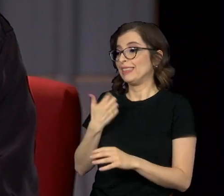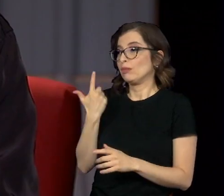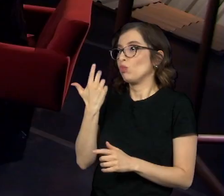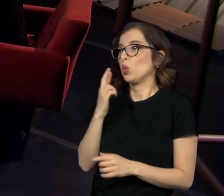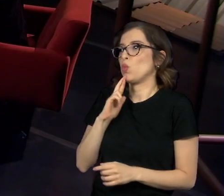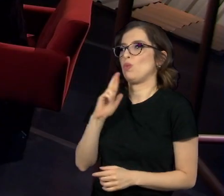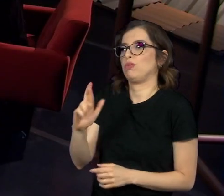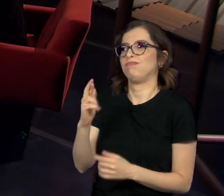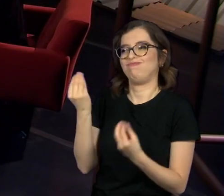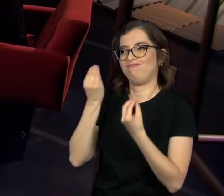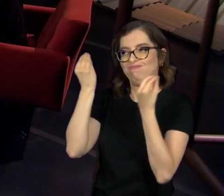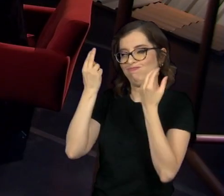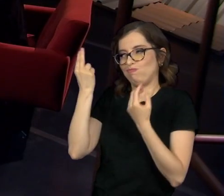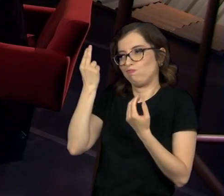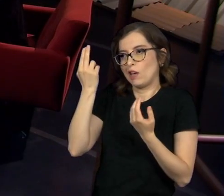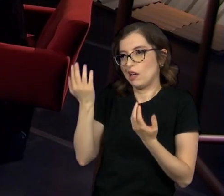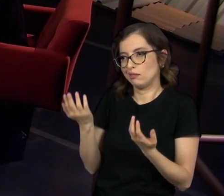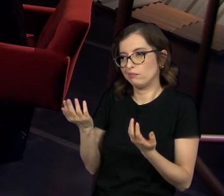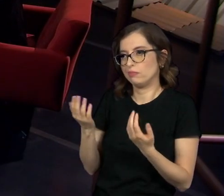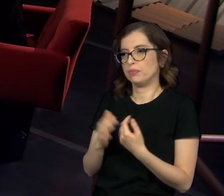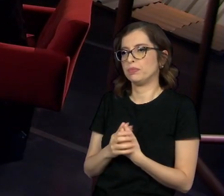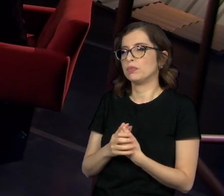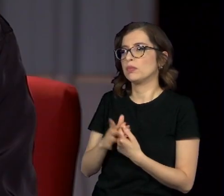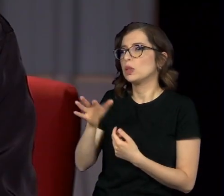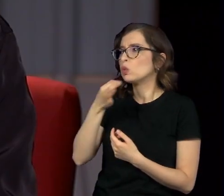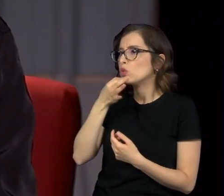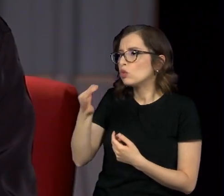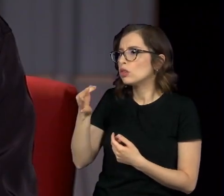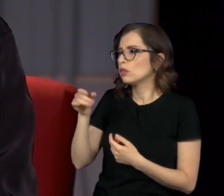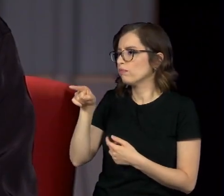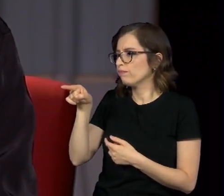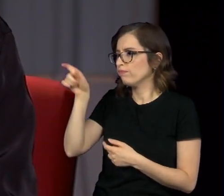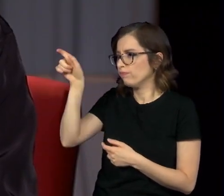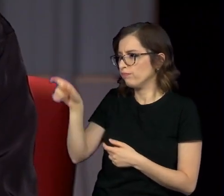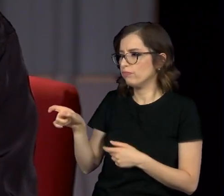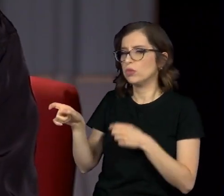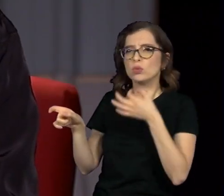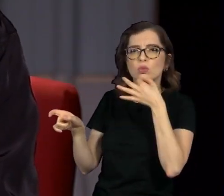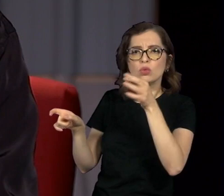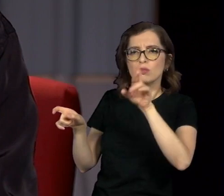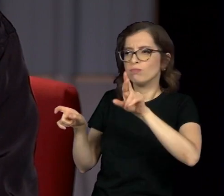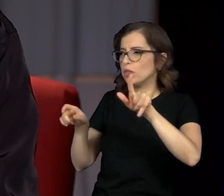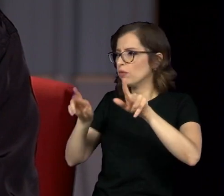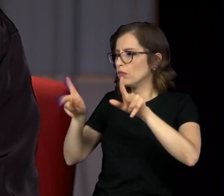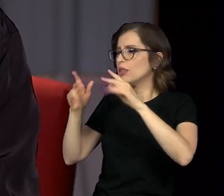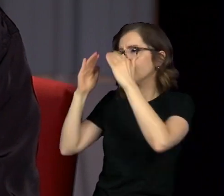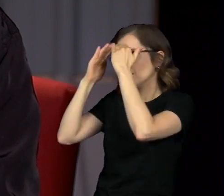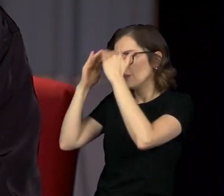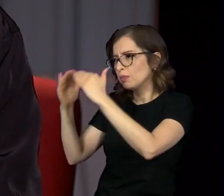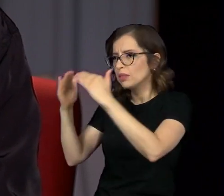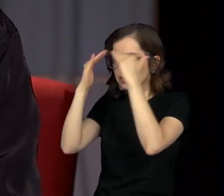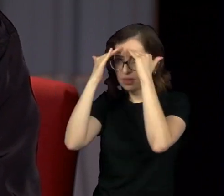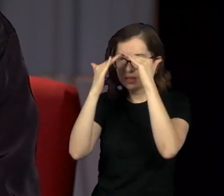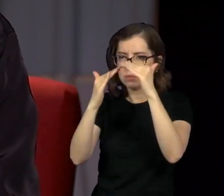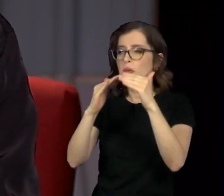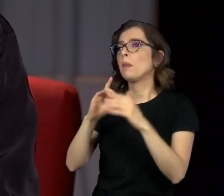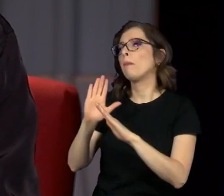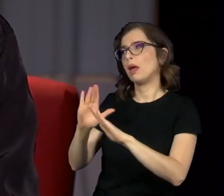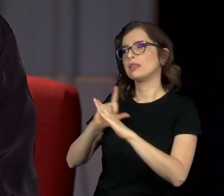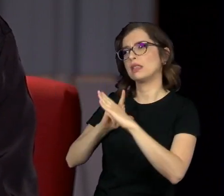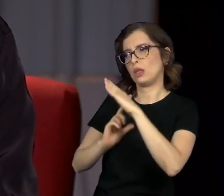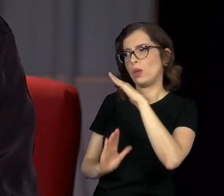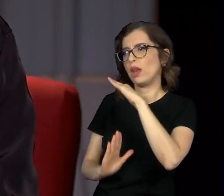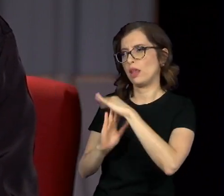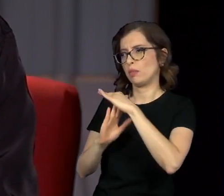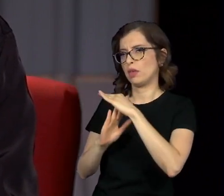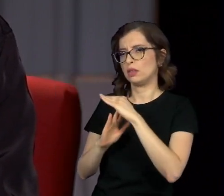de transpor diferenças. É claro que tudo tem um limite. Claro. Né? Qual é esse limite, Itamar? É quando a